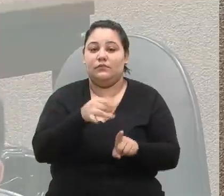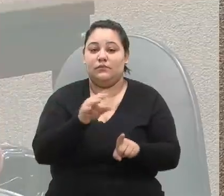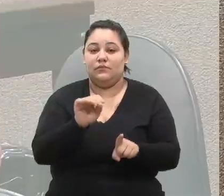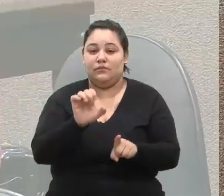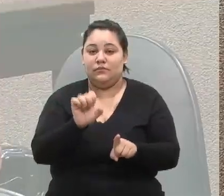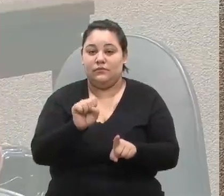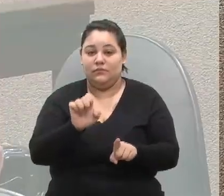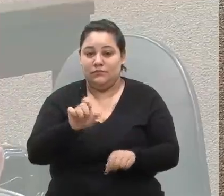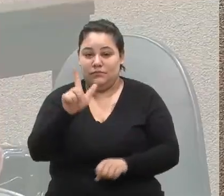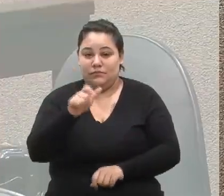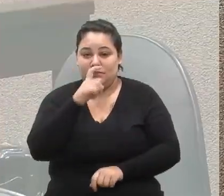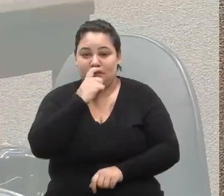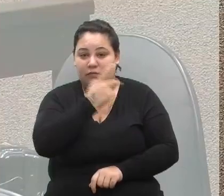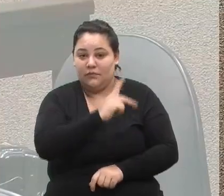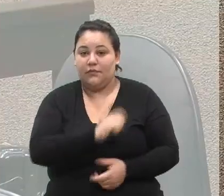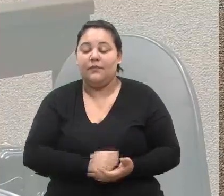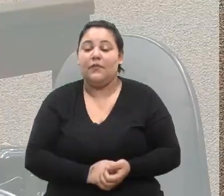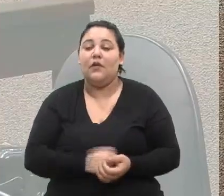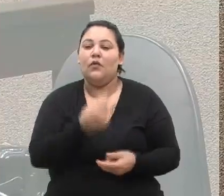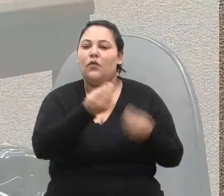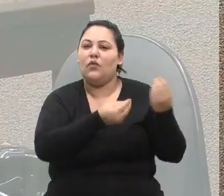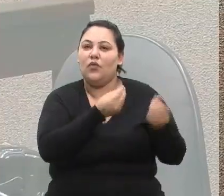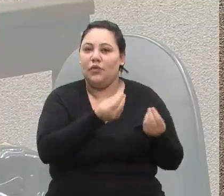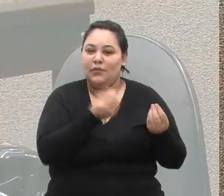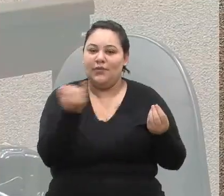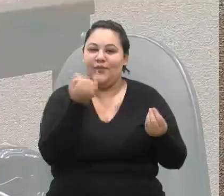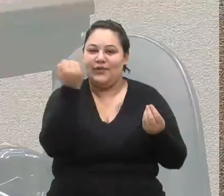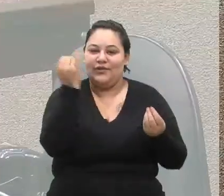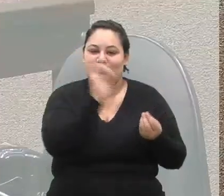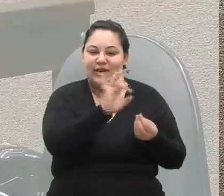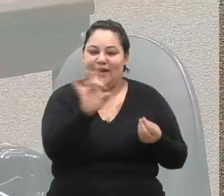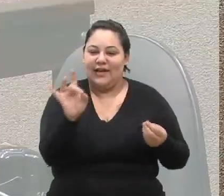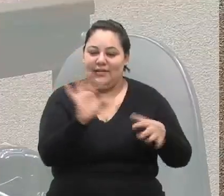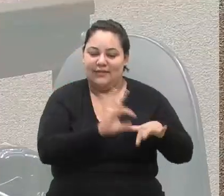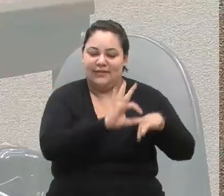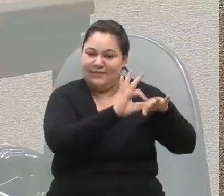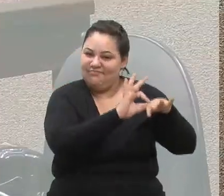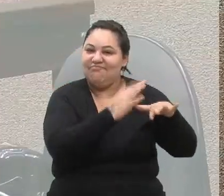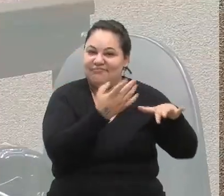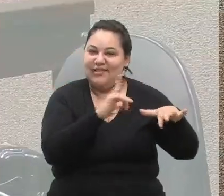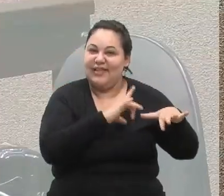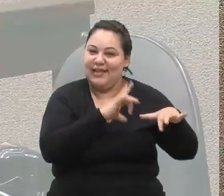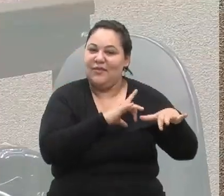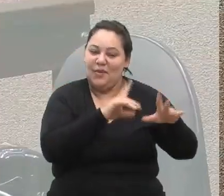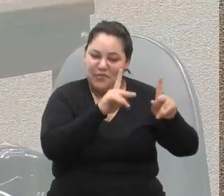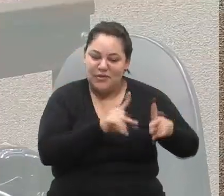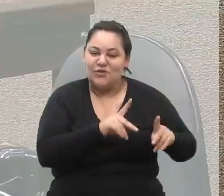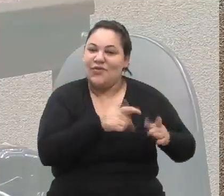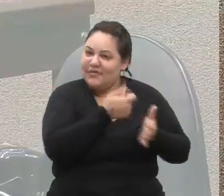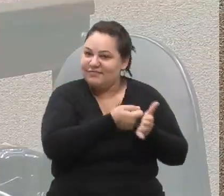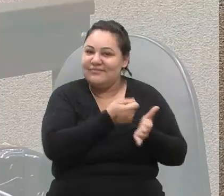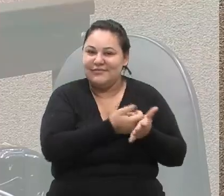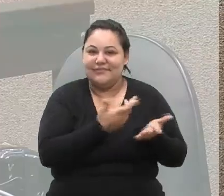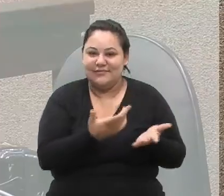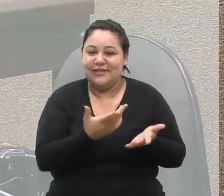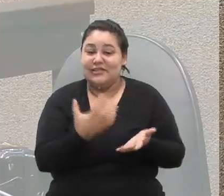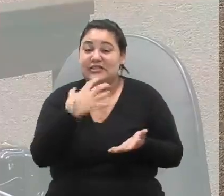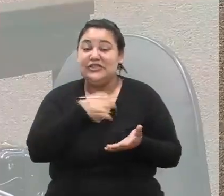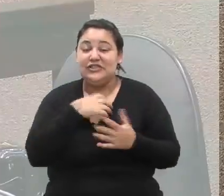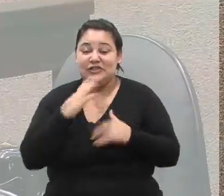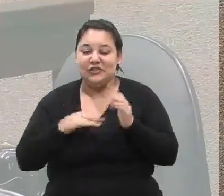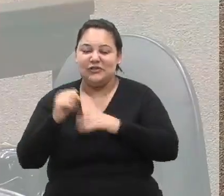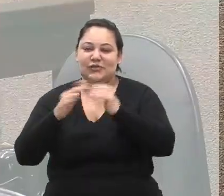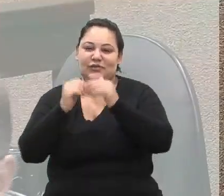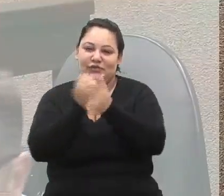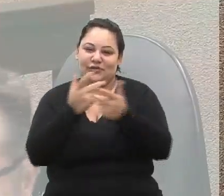Como é importante, né, cada localidade ter uma liderança, né? É assim que se constrói, é assim que se consegue as coisas. A gente sabe